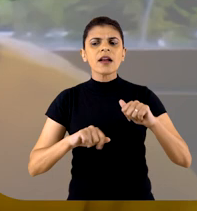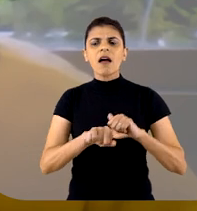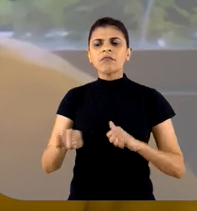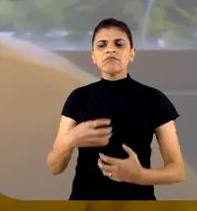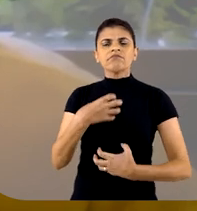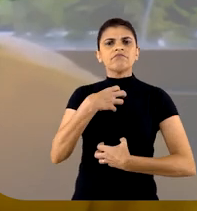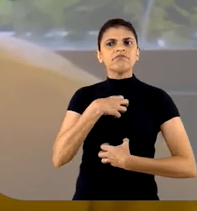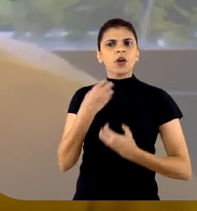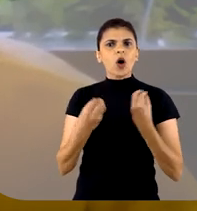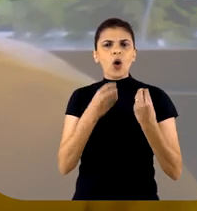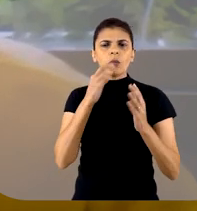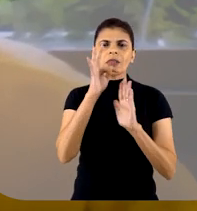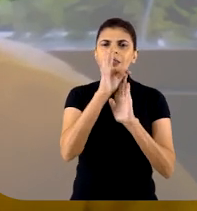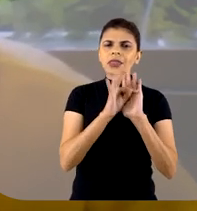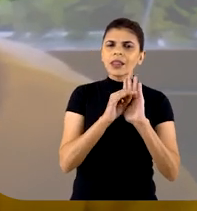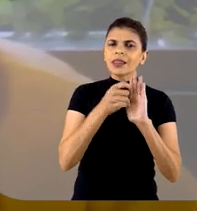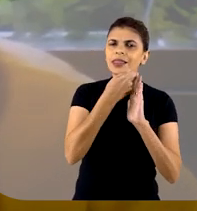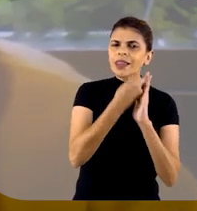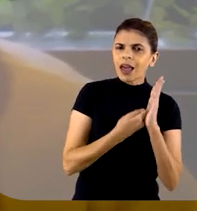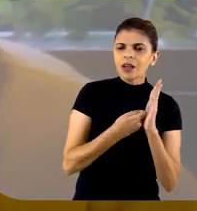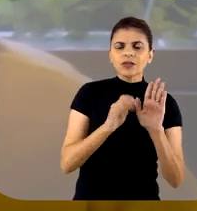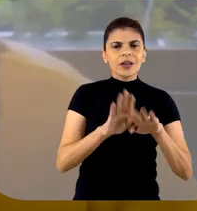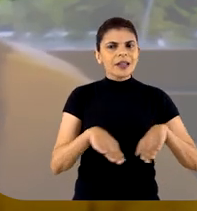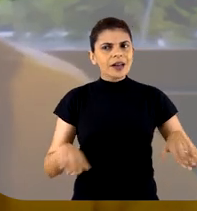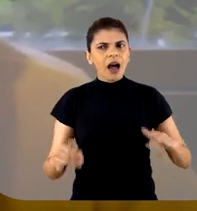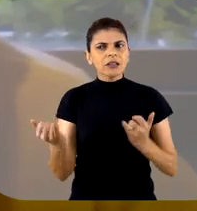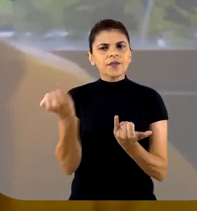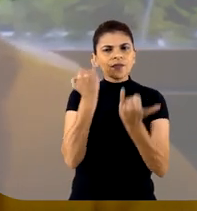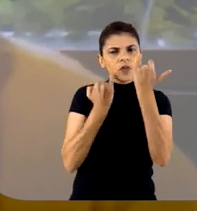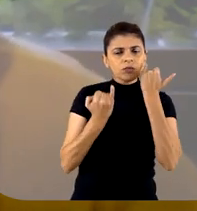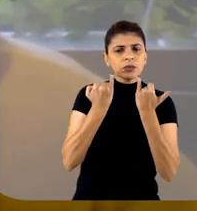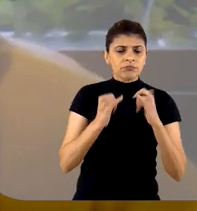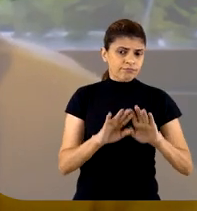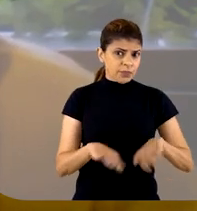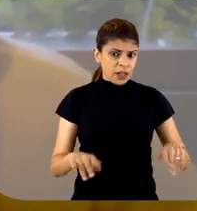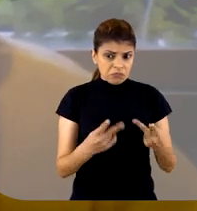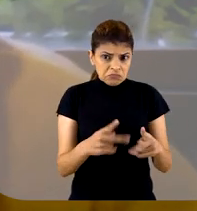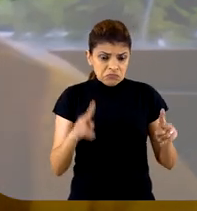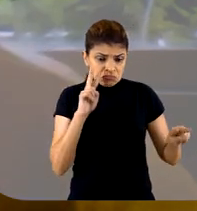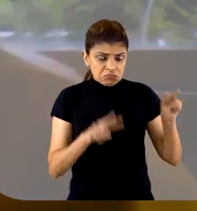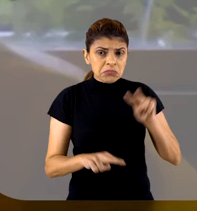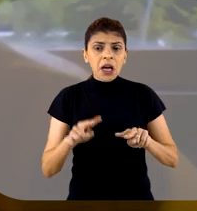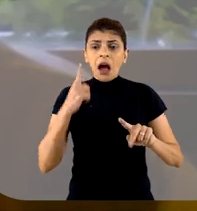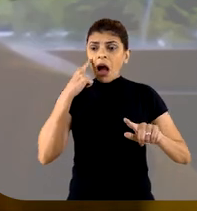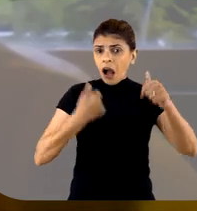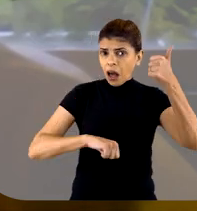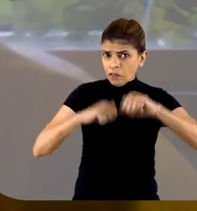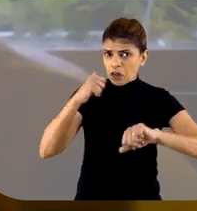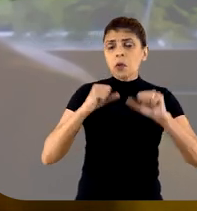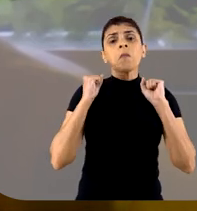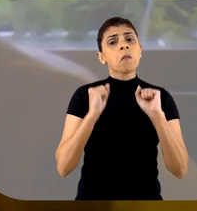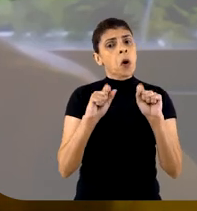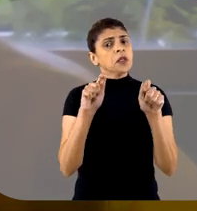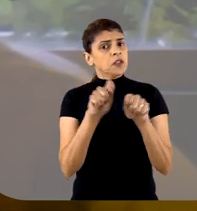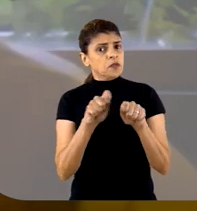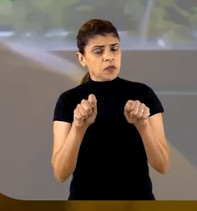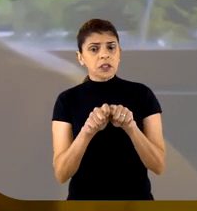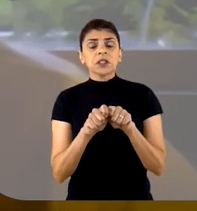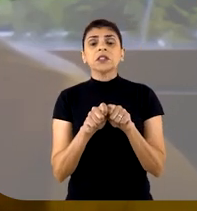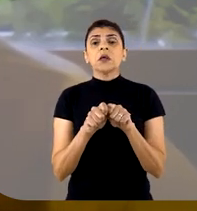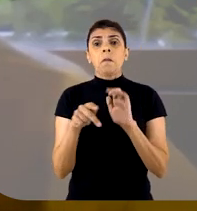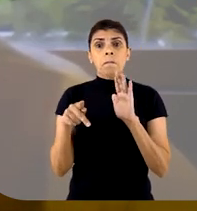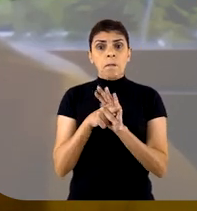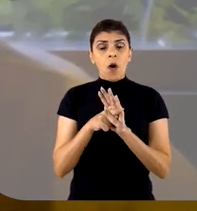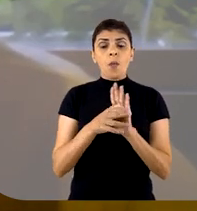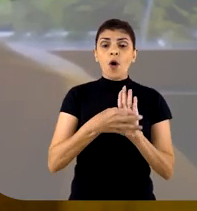avaliar melhor a recepção dos textos, da mensagem pelas crianças. Porque essa avaliação ela pode ser